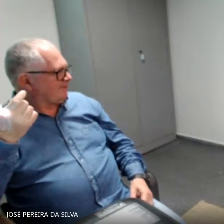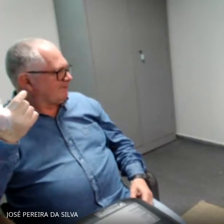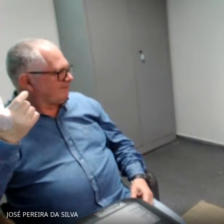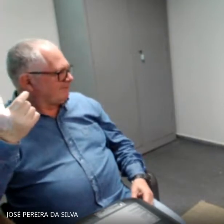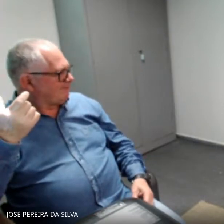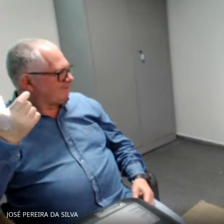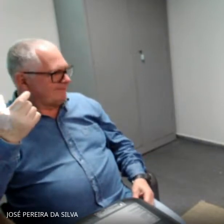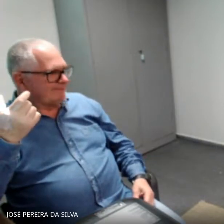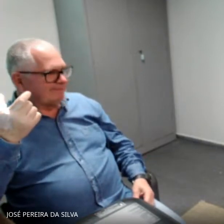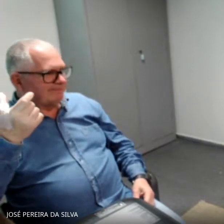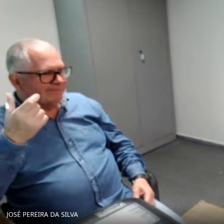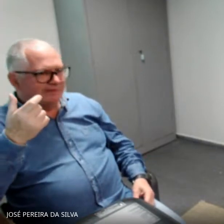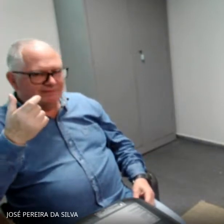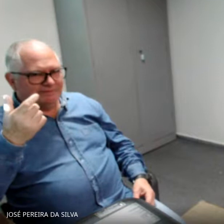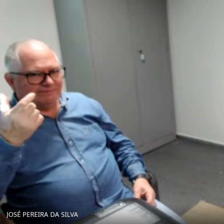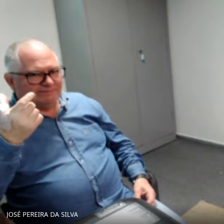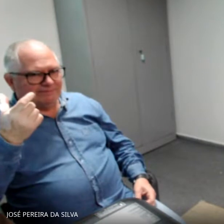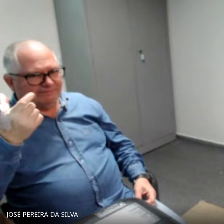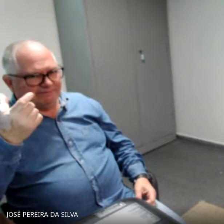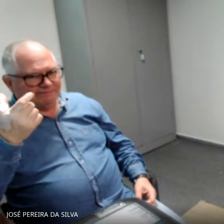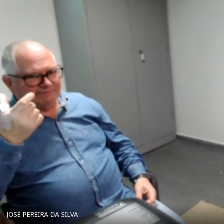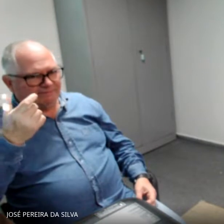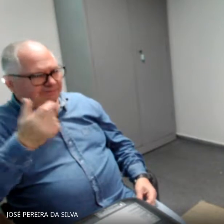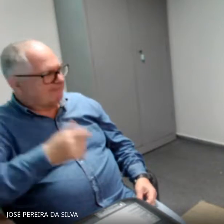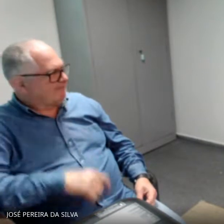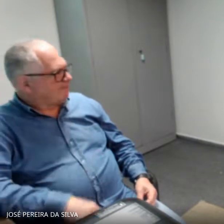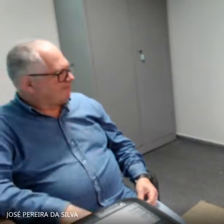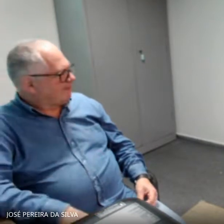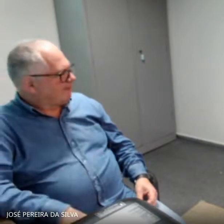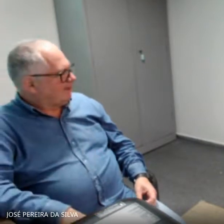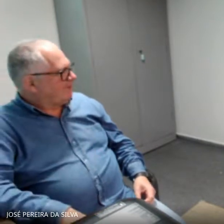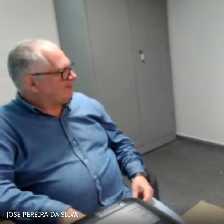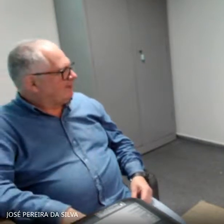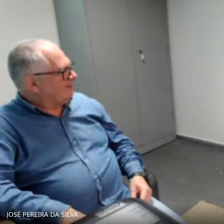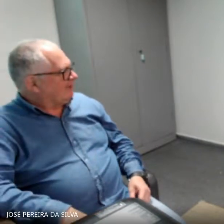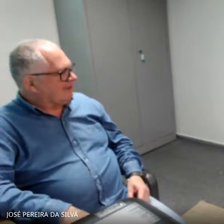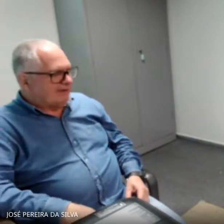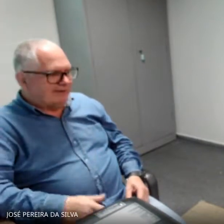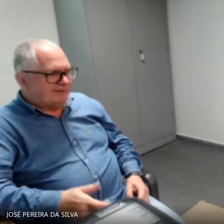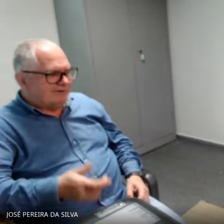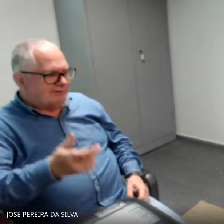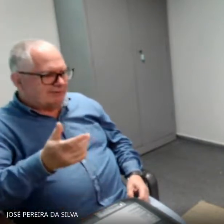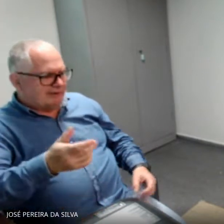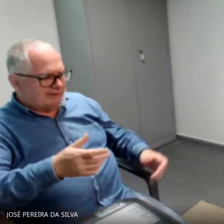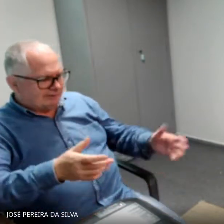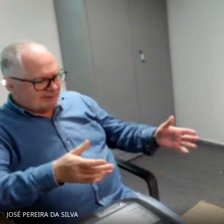pega Inflamatórios, né? Pois é, mas tem que fazer, porque tem médico, qualquer coisinha tem receita. Mas aí vai lá,